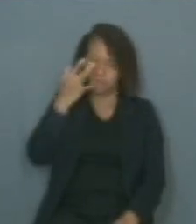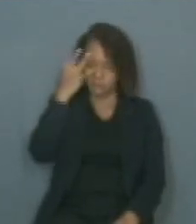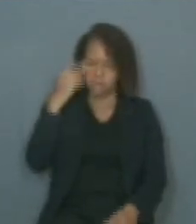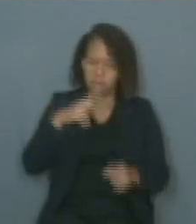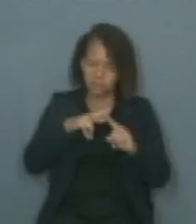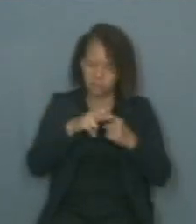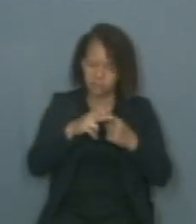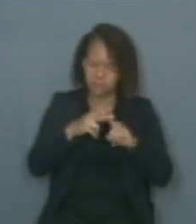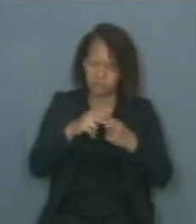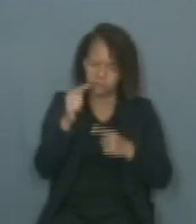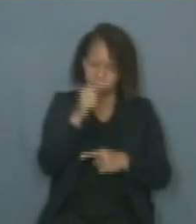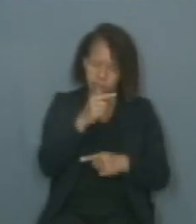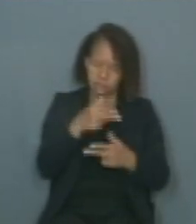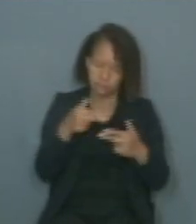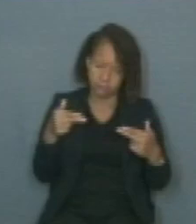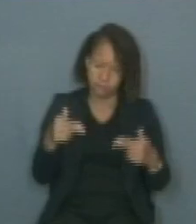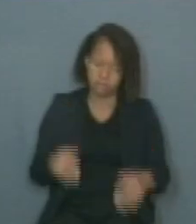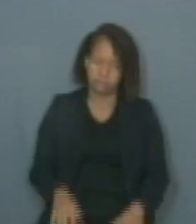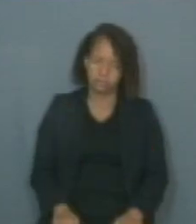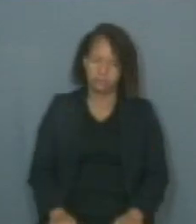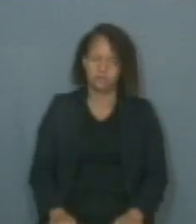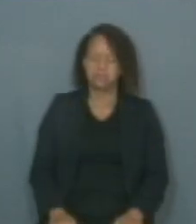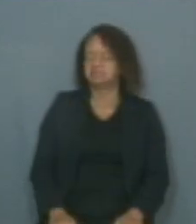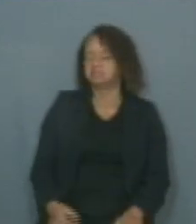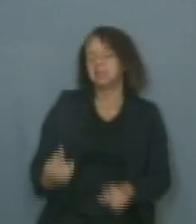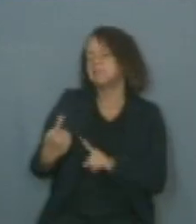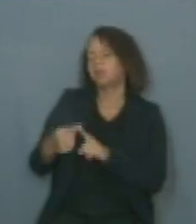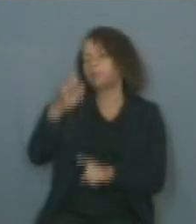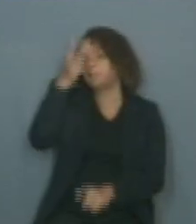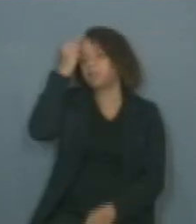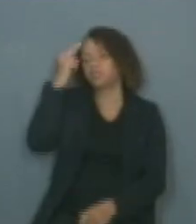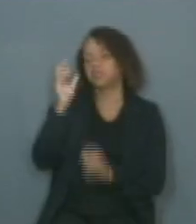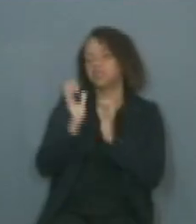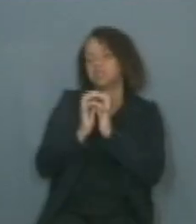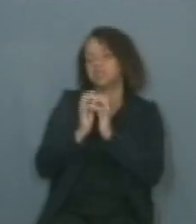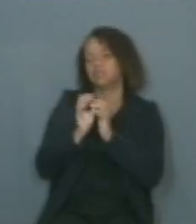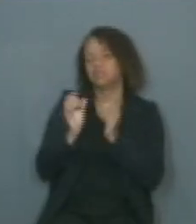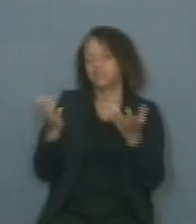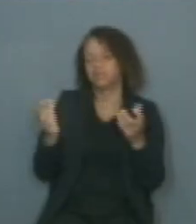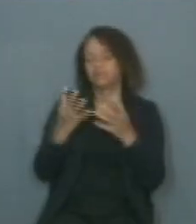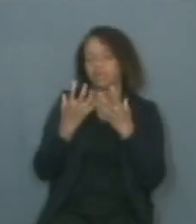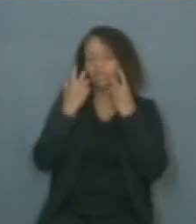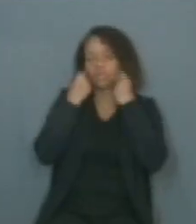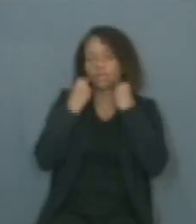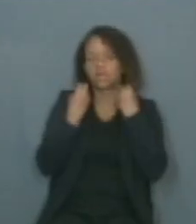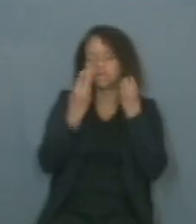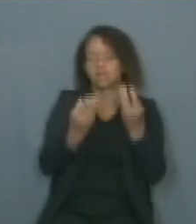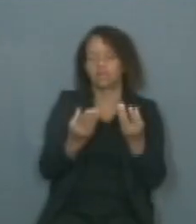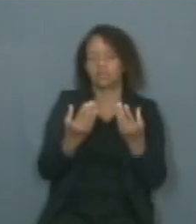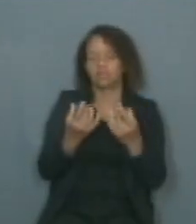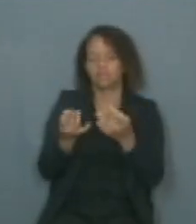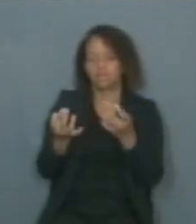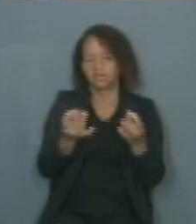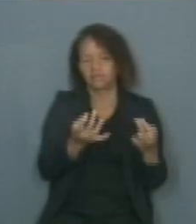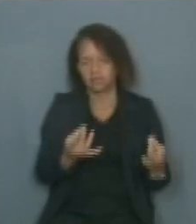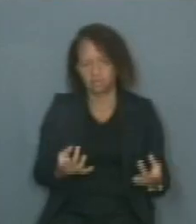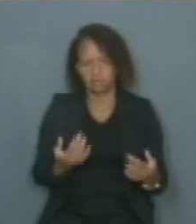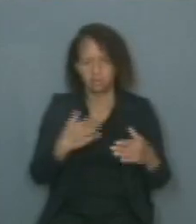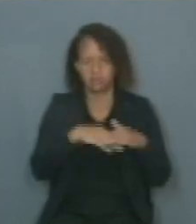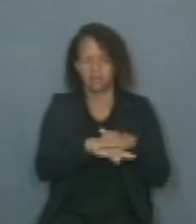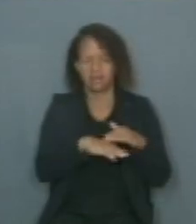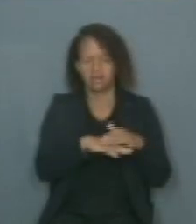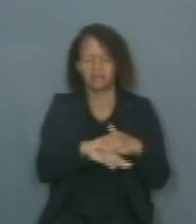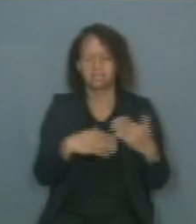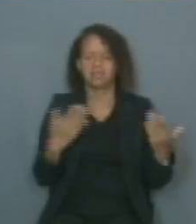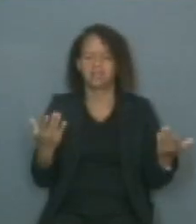conserta esse tipo de coisa. Agora, por que a Prefeitura do Recife não faz uma doação, um leilão? Fica aguardando